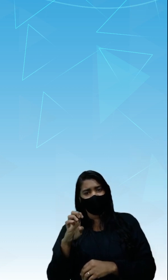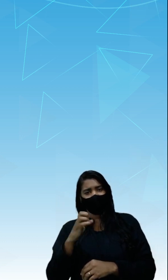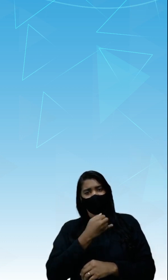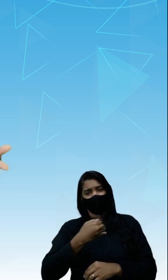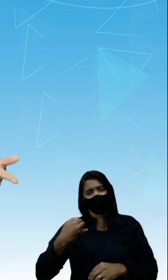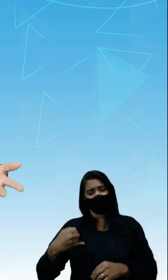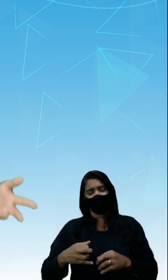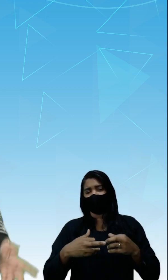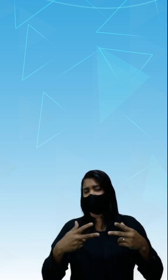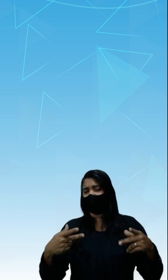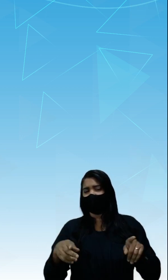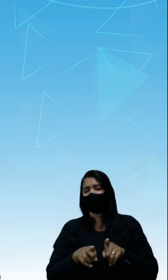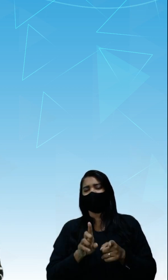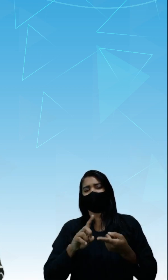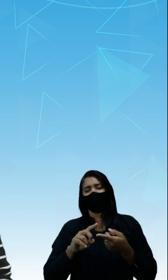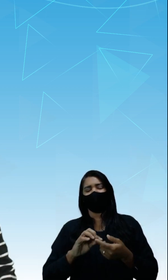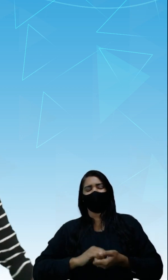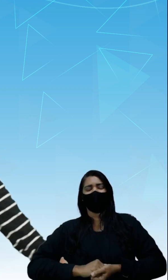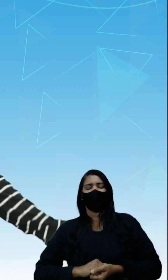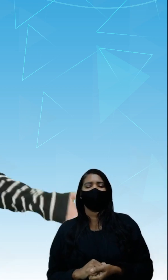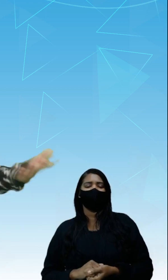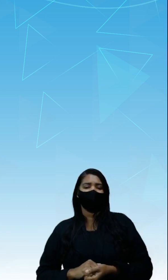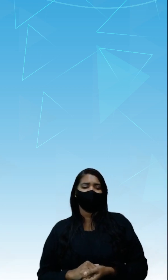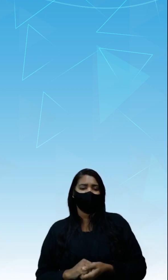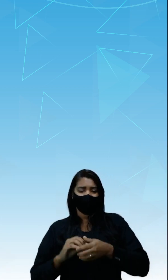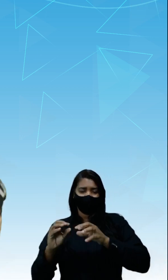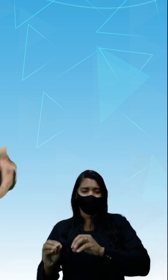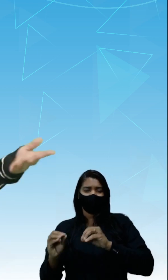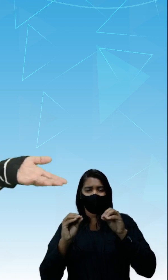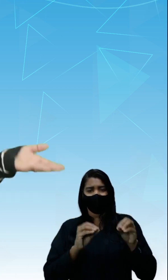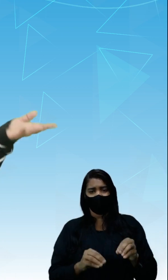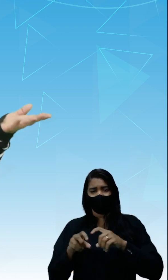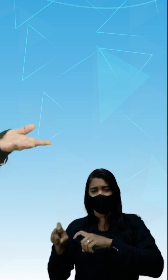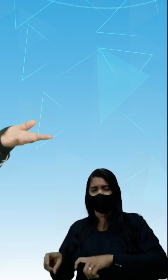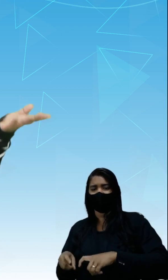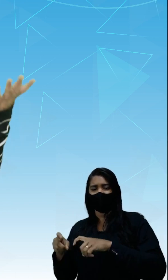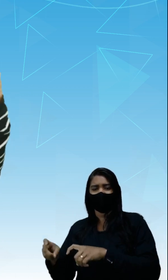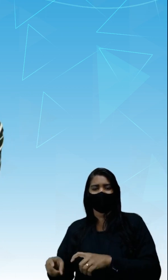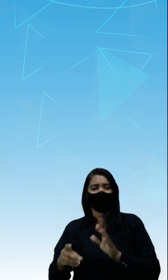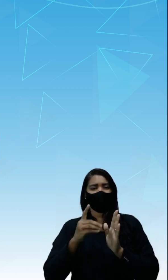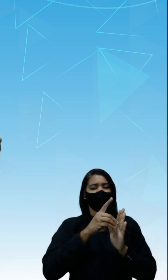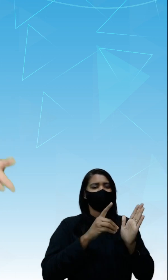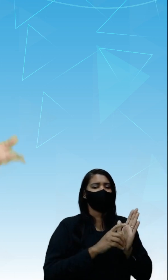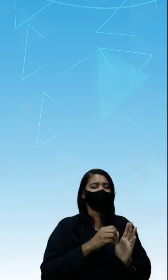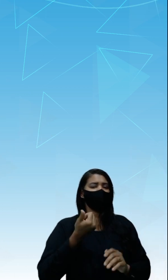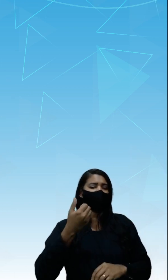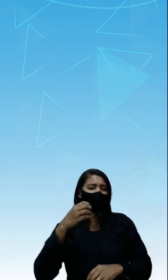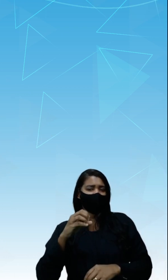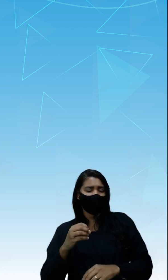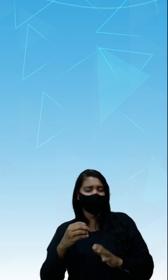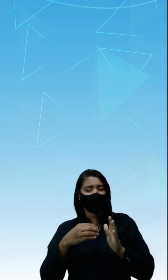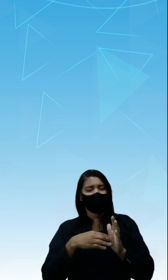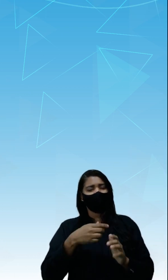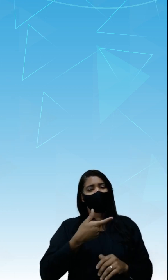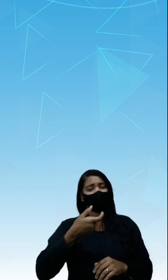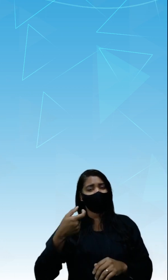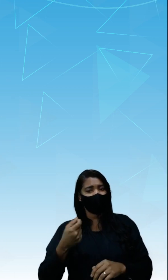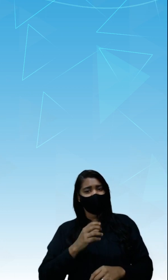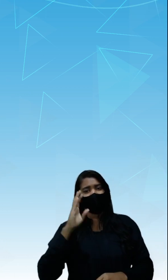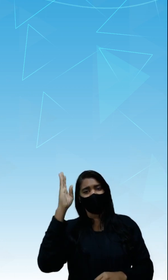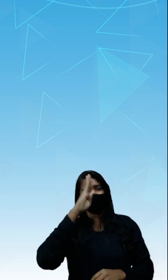e entre outros, né, gente? Porque com a imigração que houve na década de 10, da década de 10 e a 20 aqui no